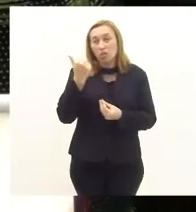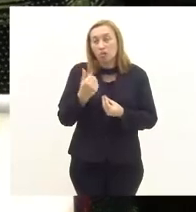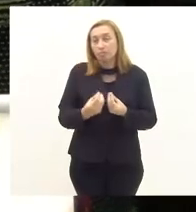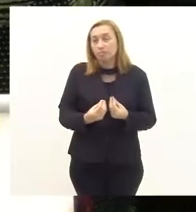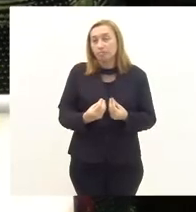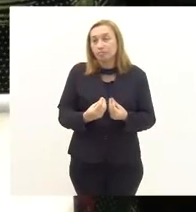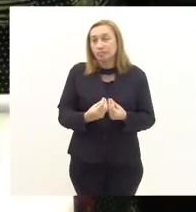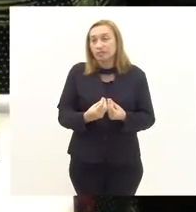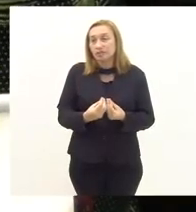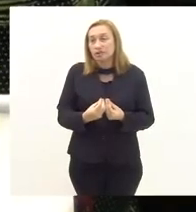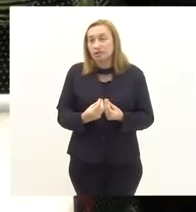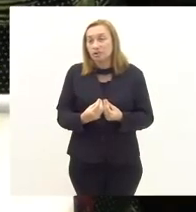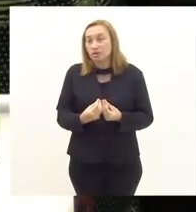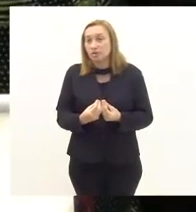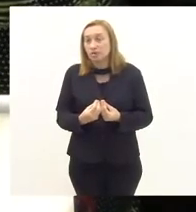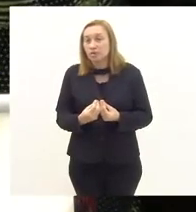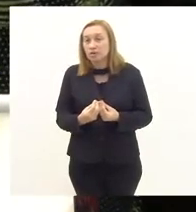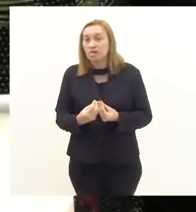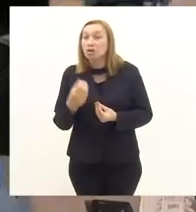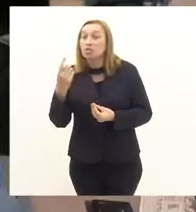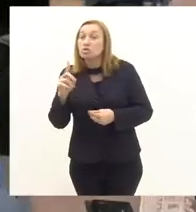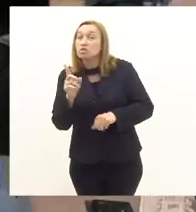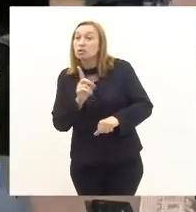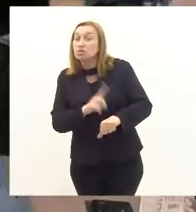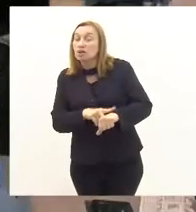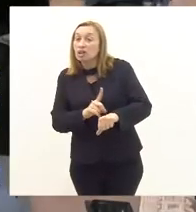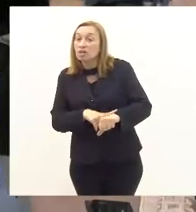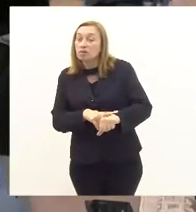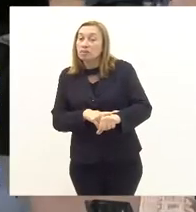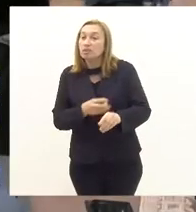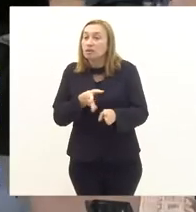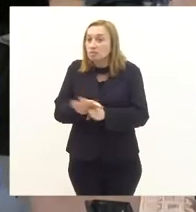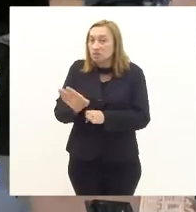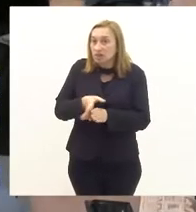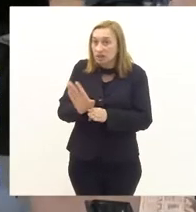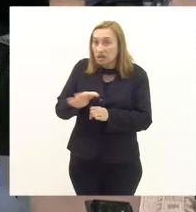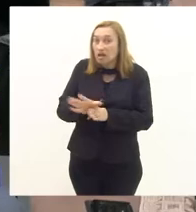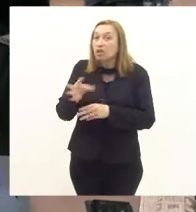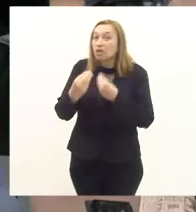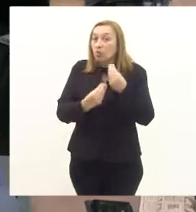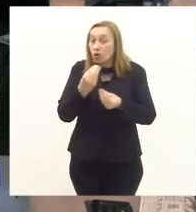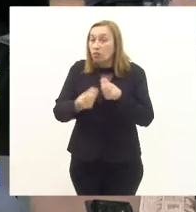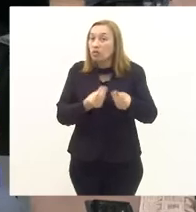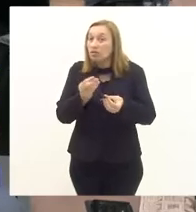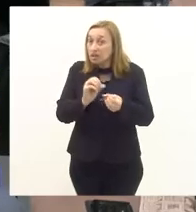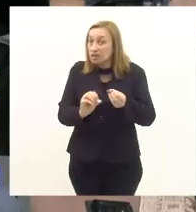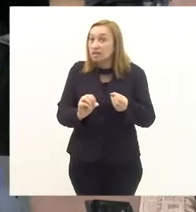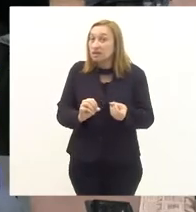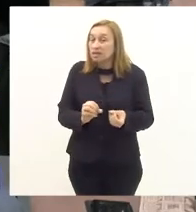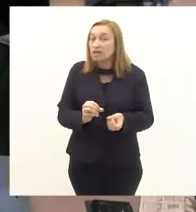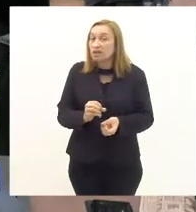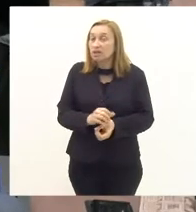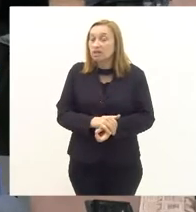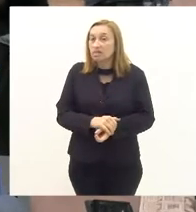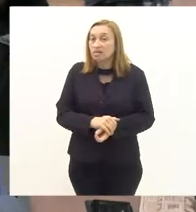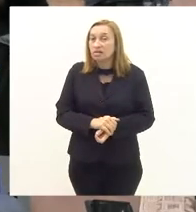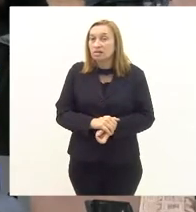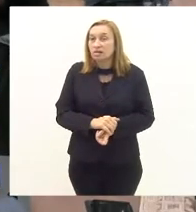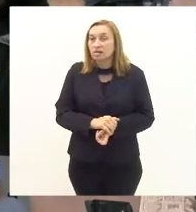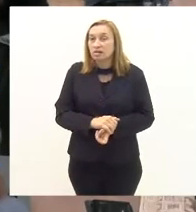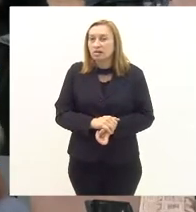agora. Deixa as pessoas também terem o seu tempo, estão sendo aconselhadas, né? Como fazer. Isso. É isso.